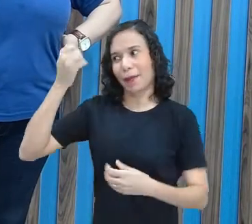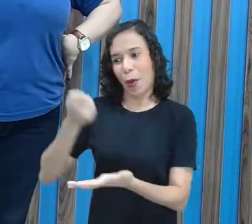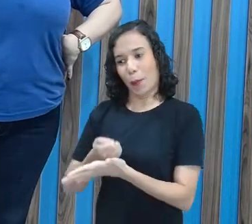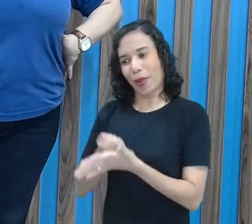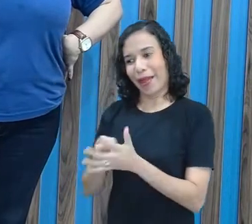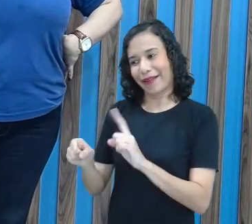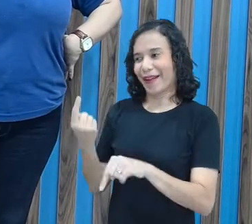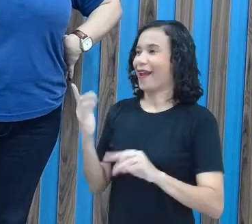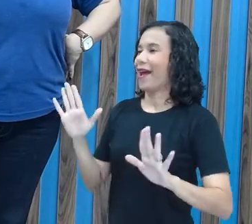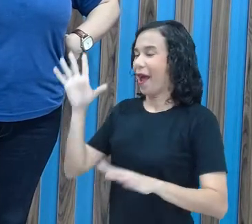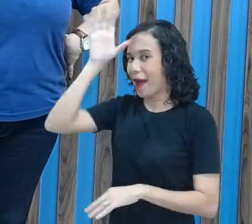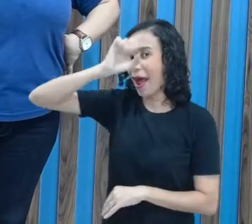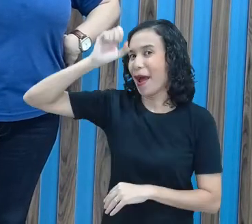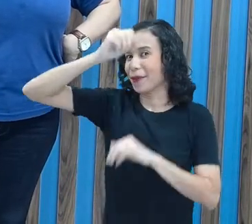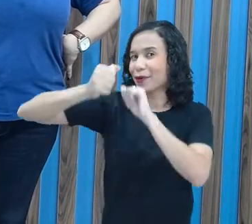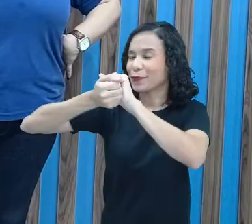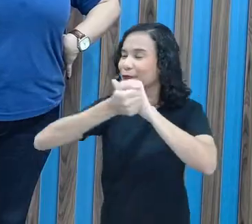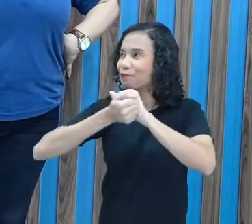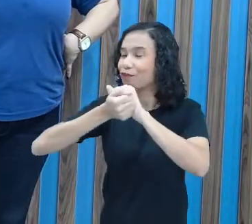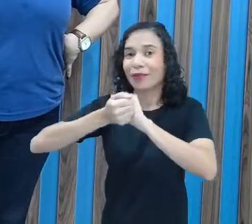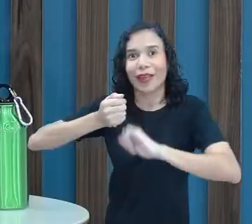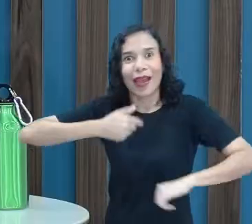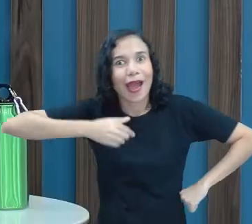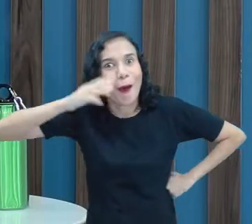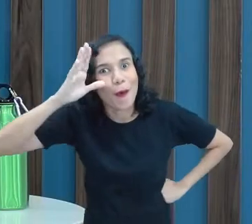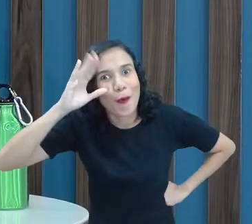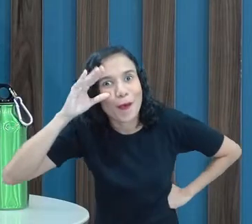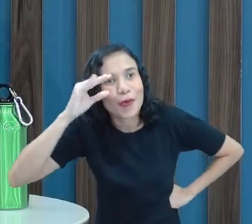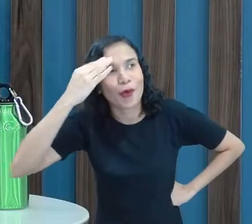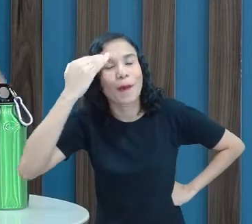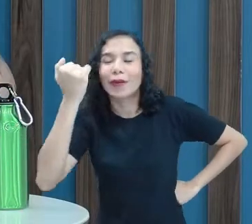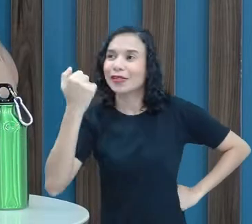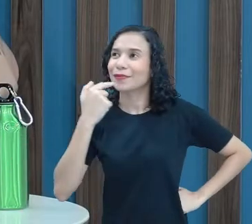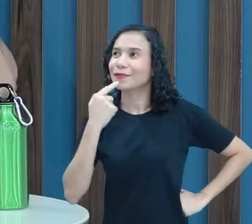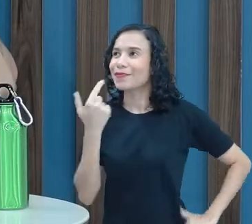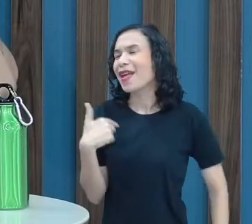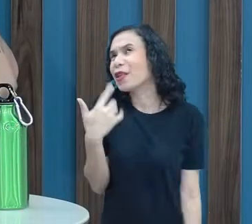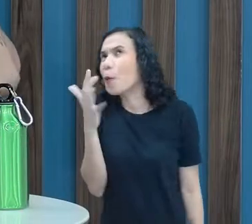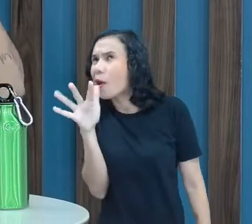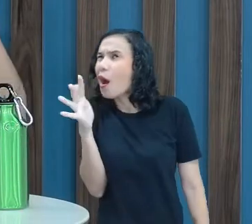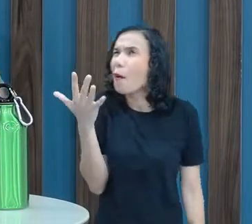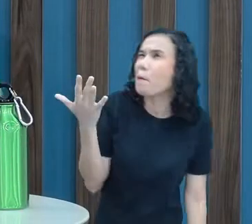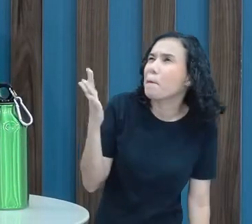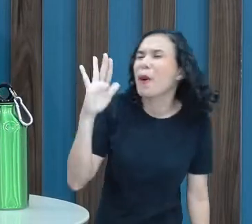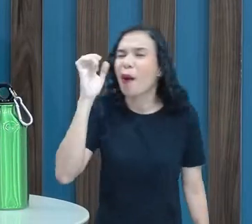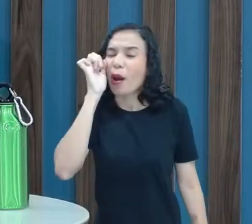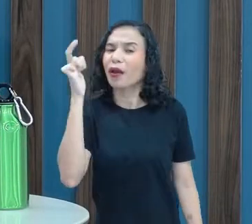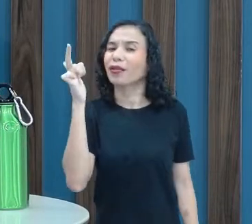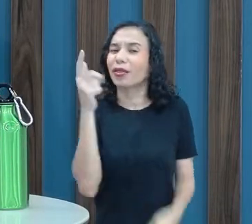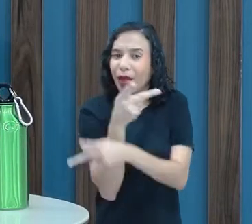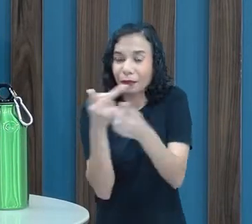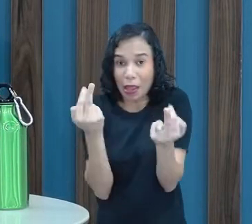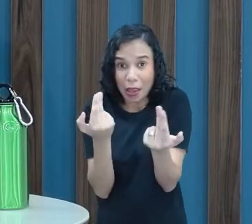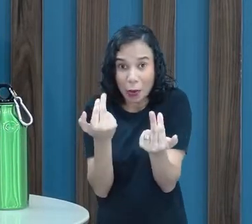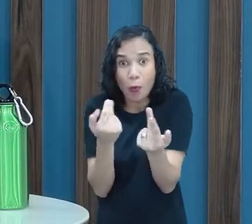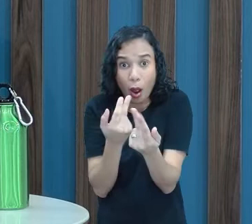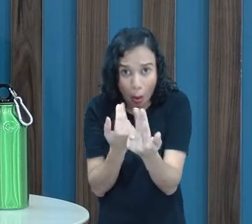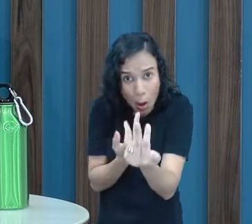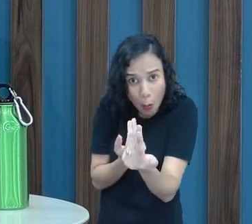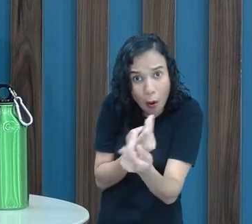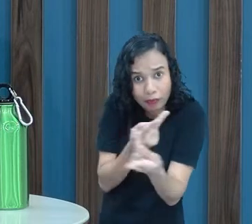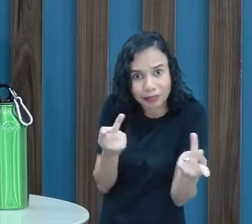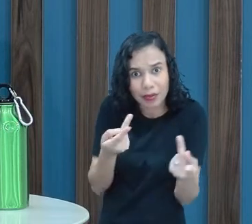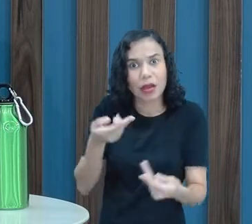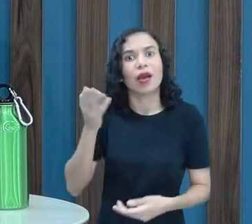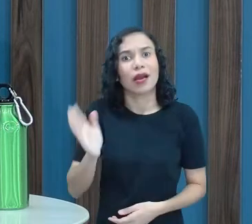professor? Que a gente está tudo aprendendo aqui. Tô aqui curioso para saber. Eu tenho assim mais ou menos, né? Porque, minha gente, como vocês, né? Eu também